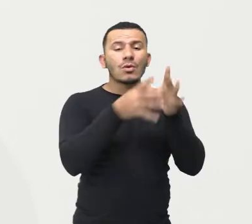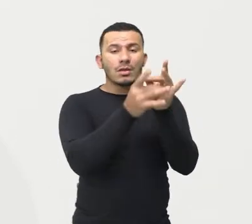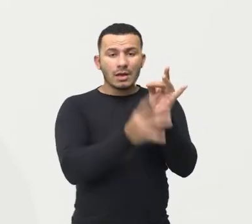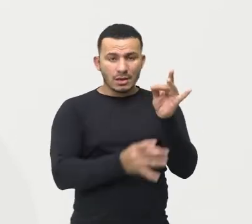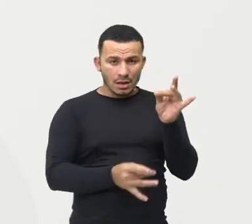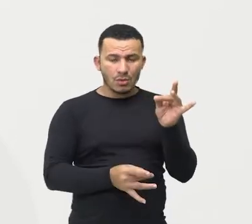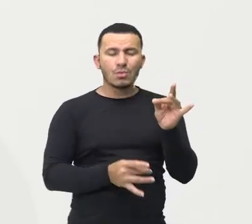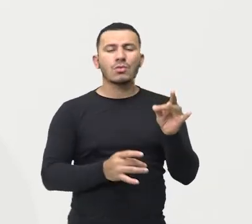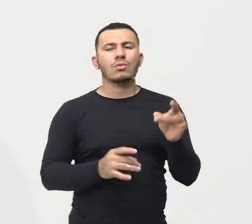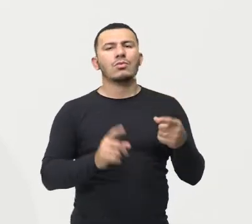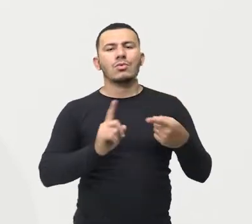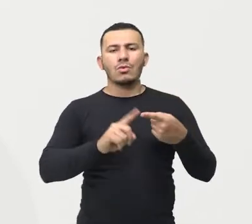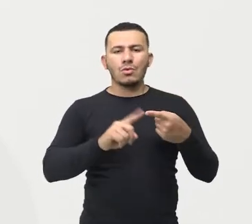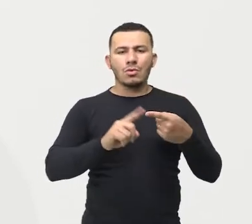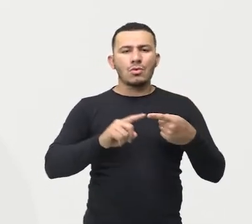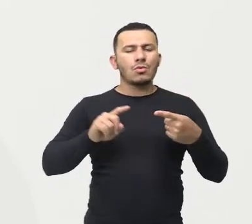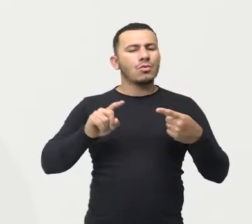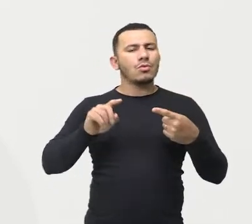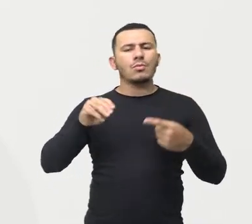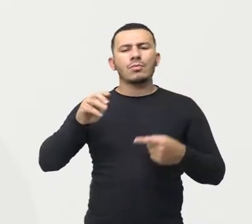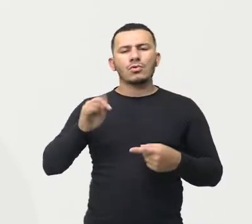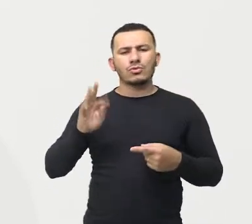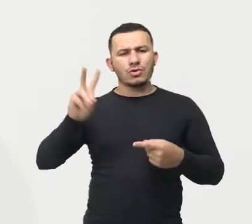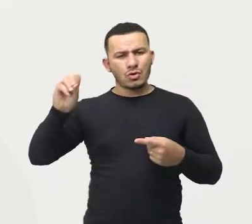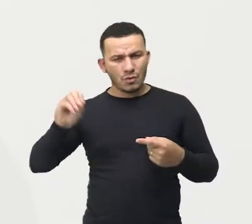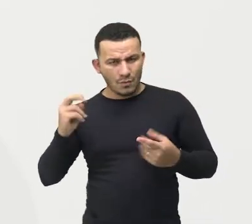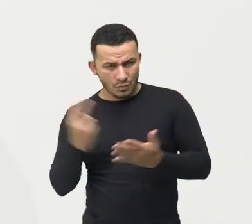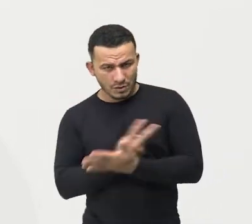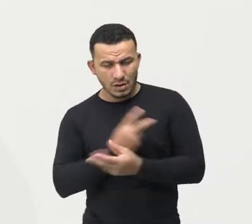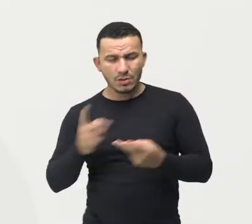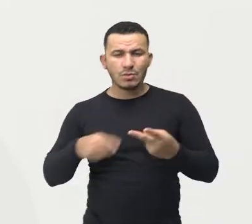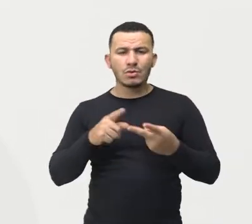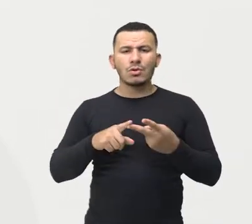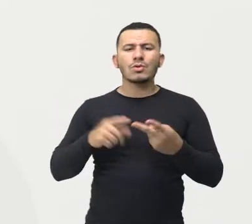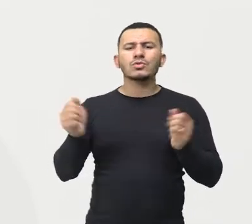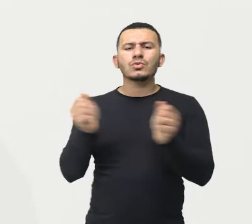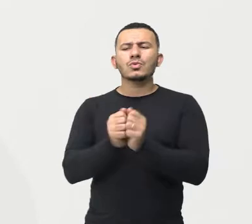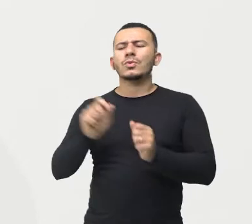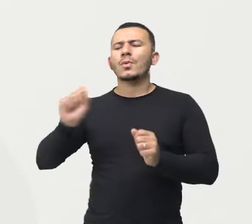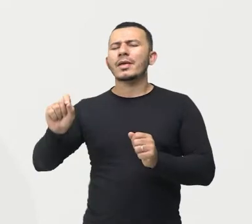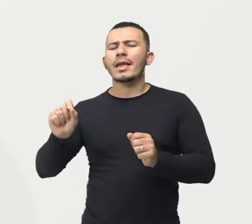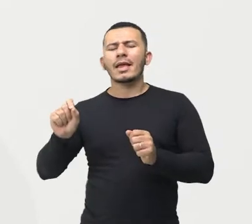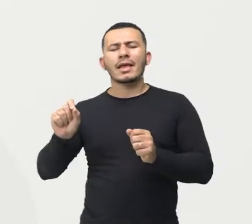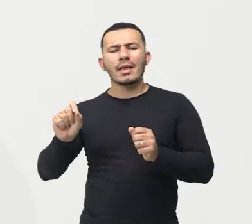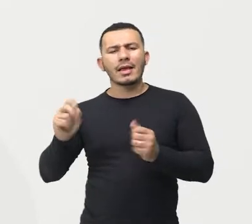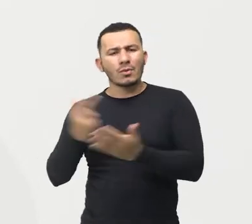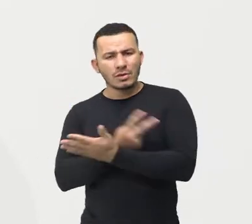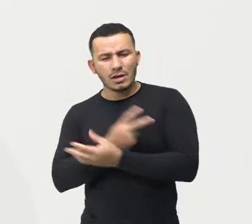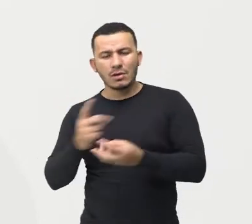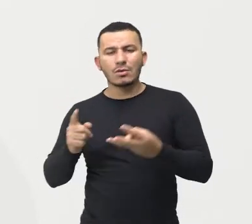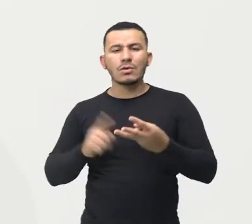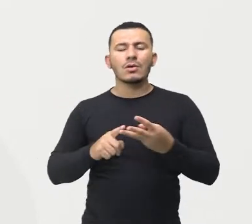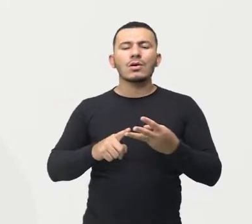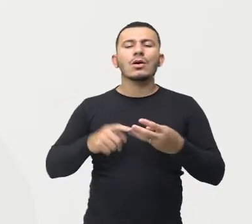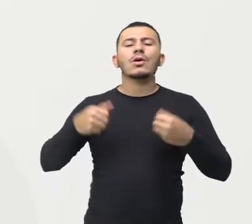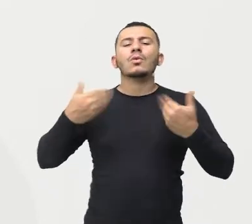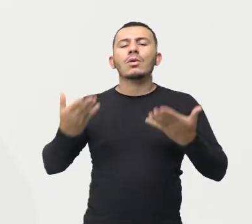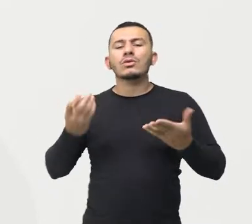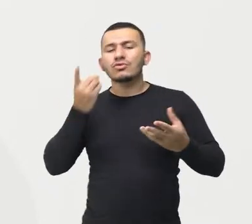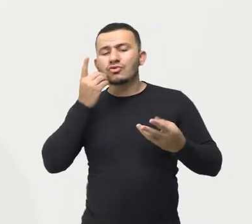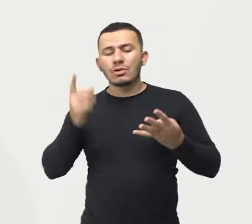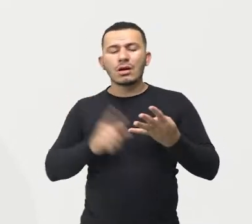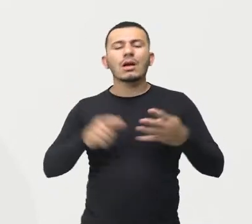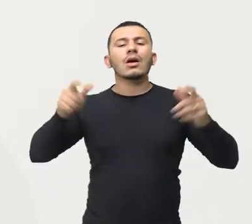o que aconteceu, qual é o fato, com quem esse fato aconteceu, quando e onde,